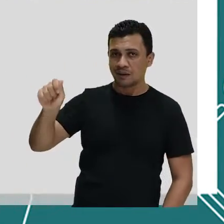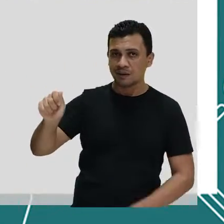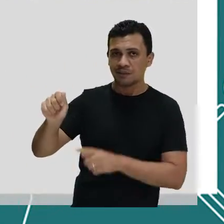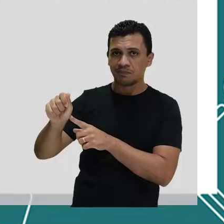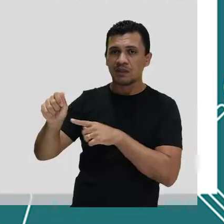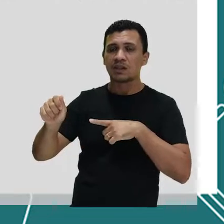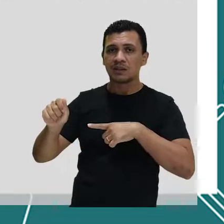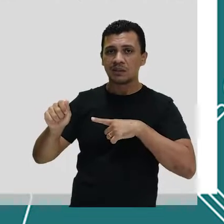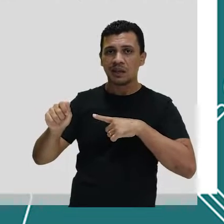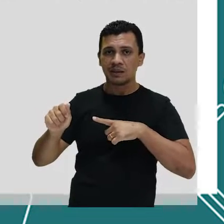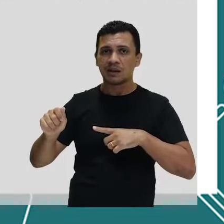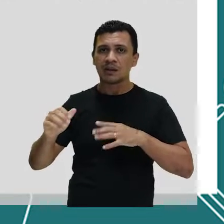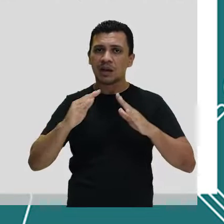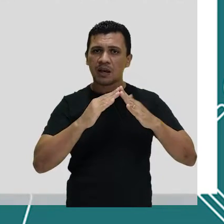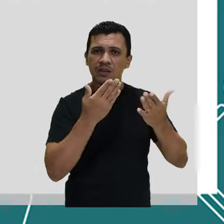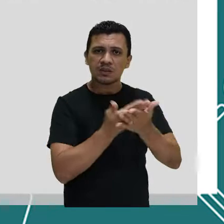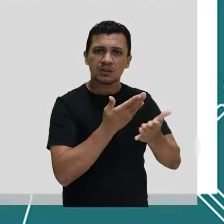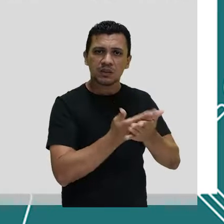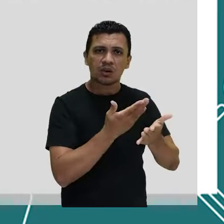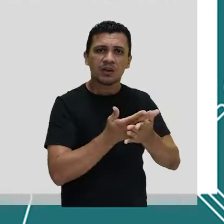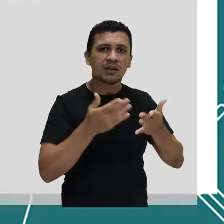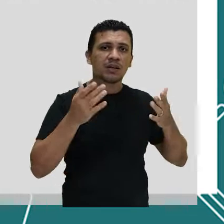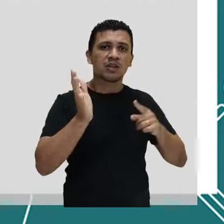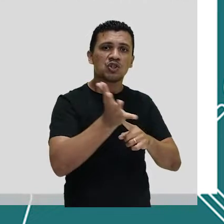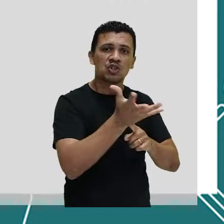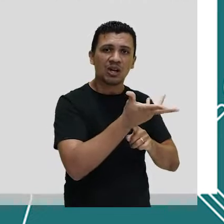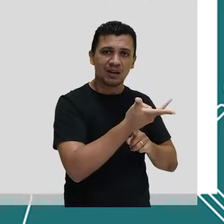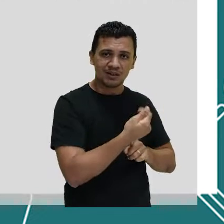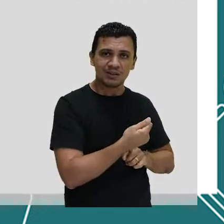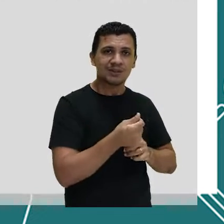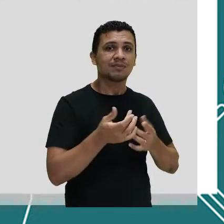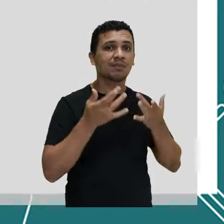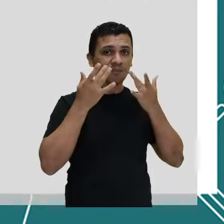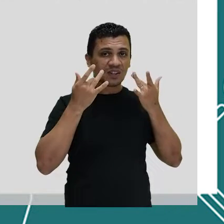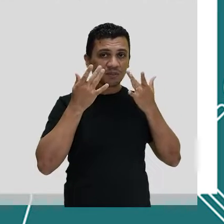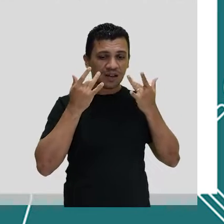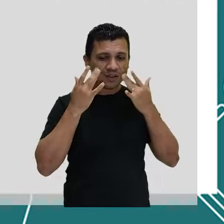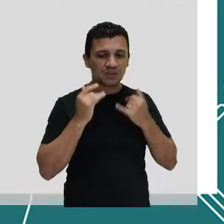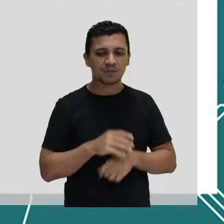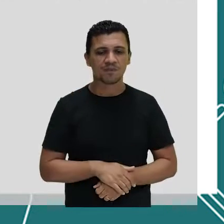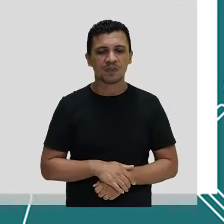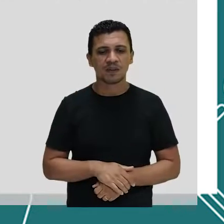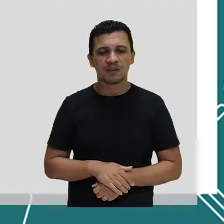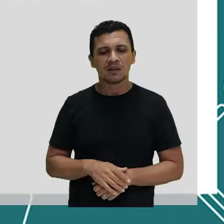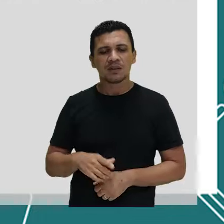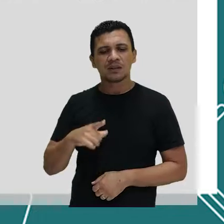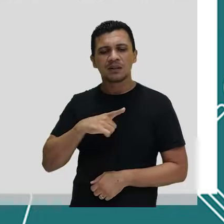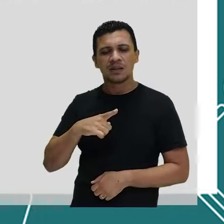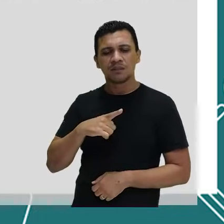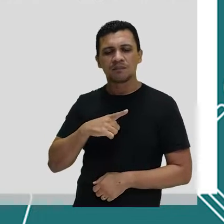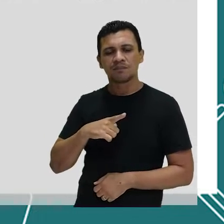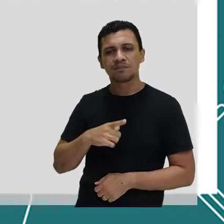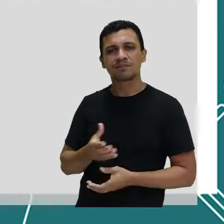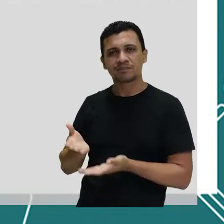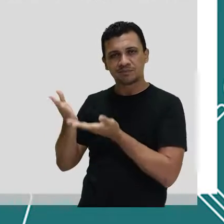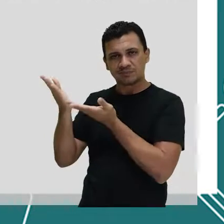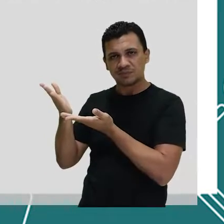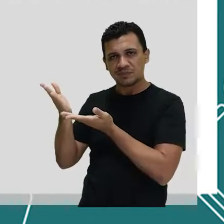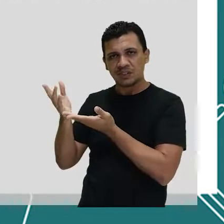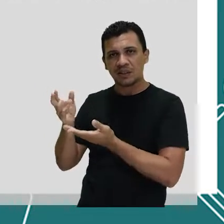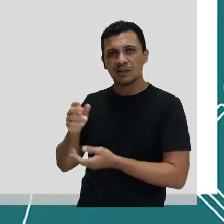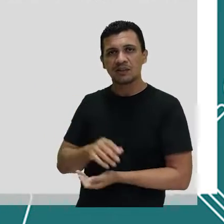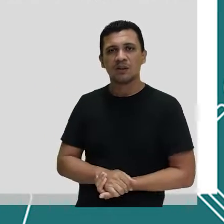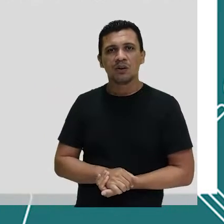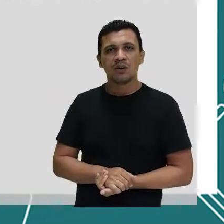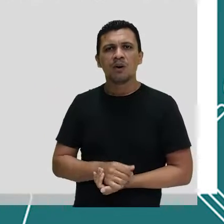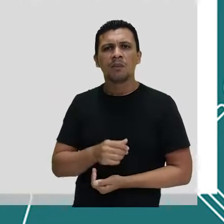arte dramática que querem fazer algo diferente. Né? Eles não usam black tie, é uma peça onde o